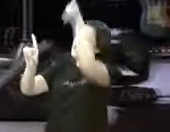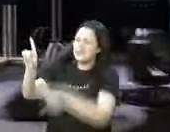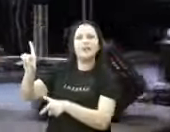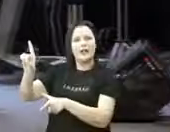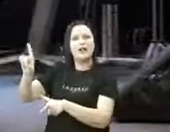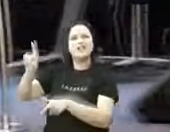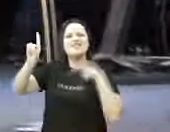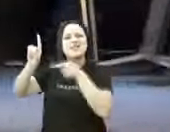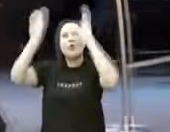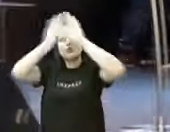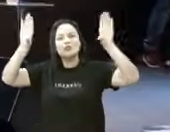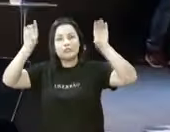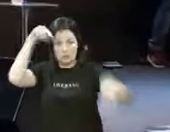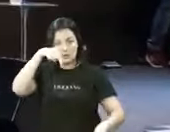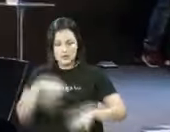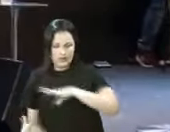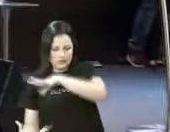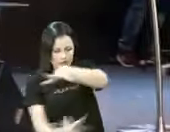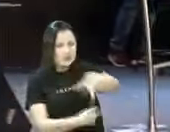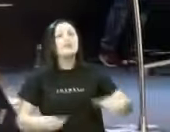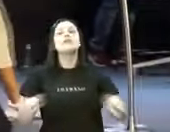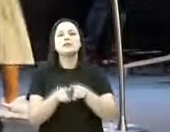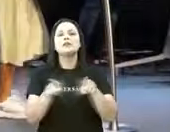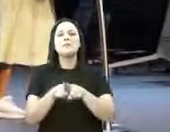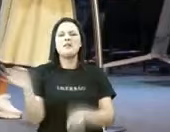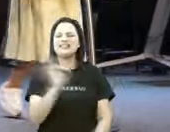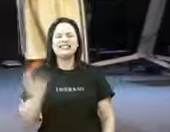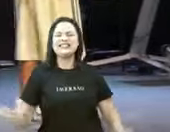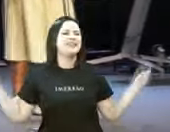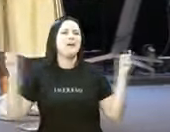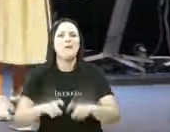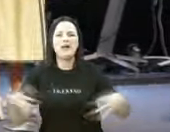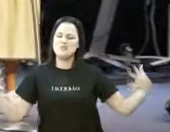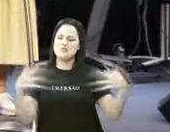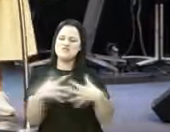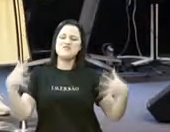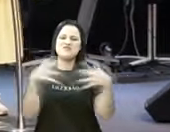Ninguém abala meu trono, ninguém mexe no meu governo.